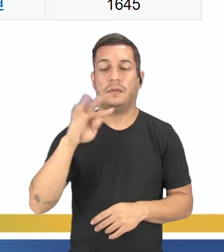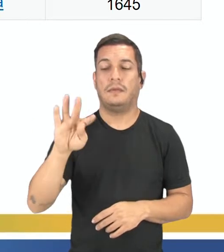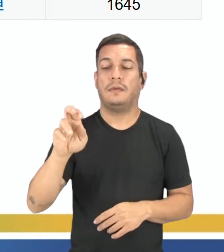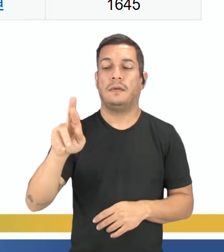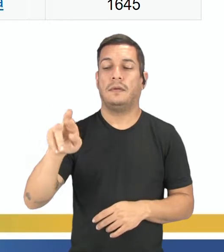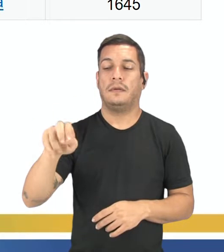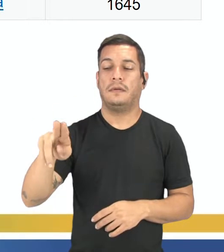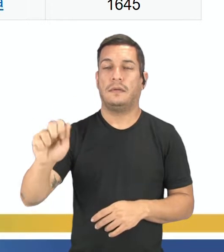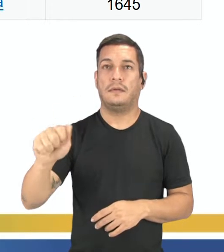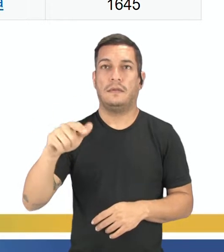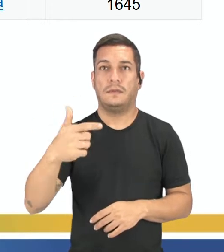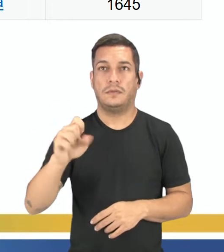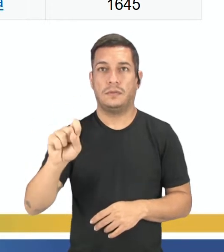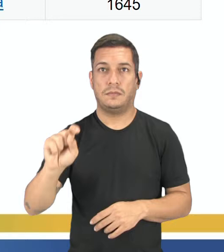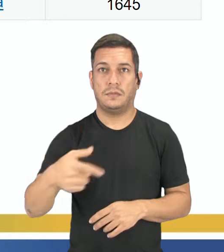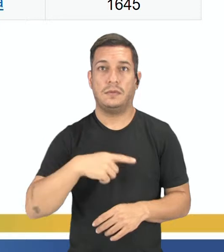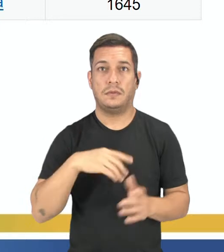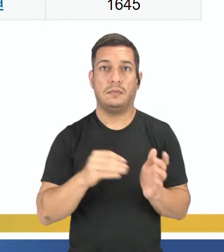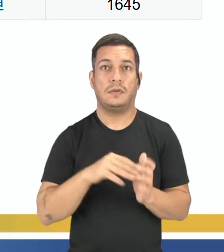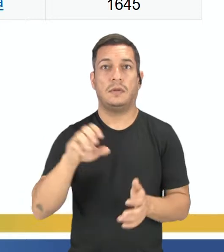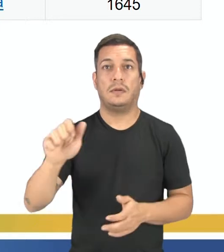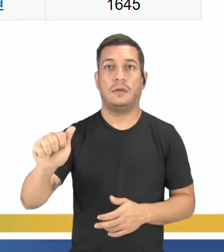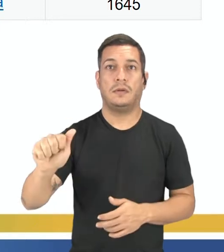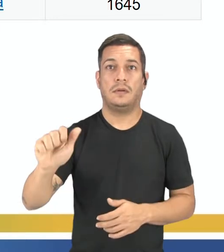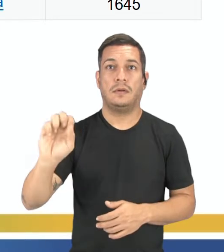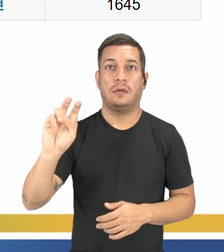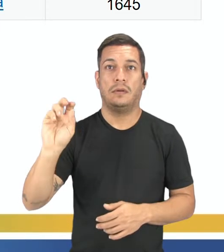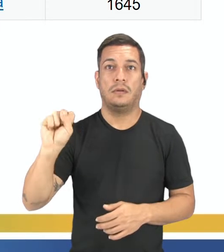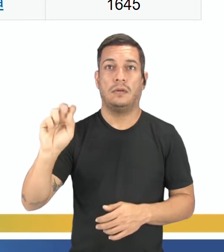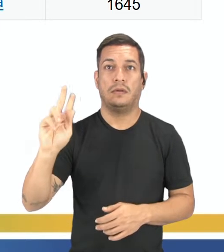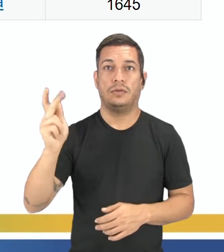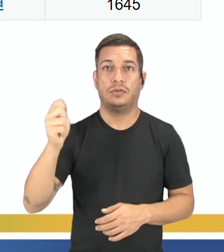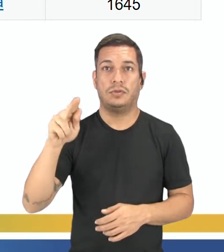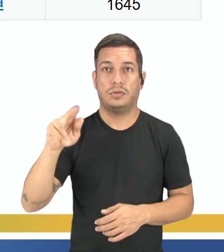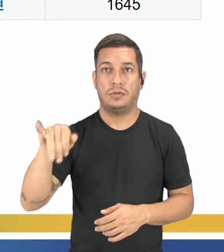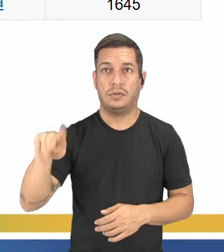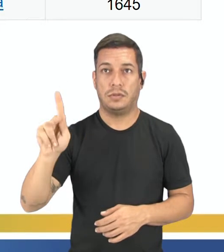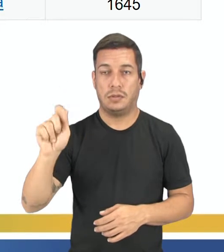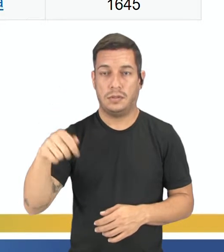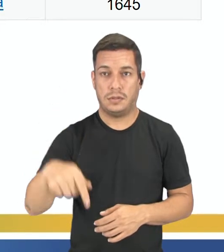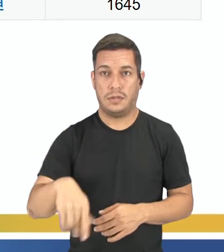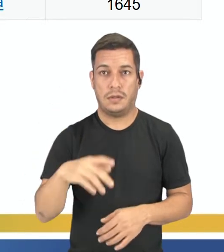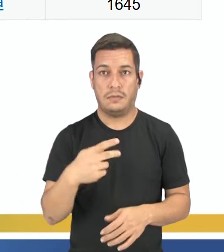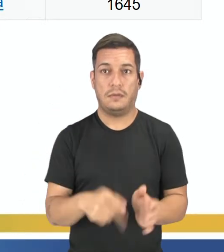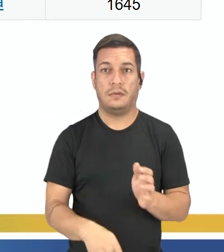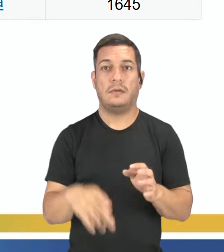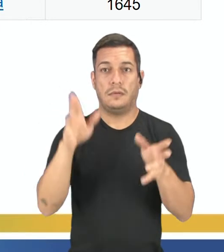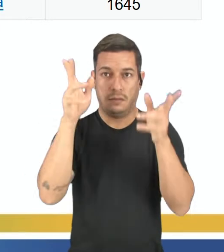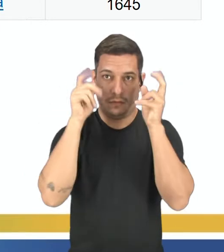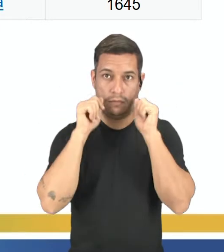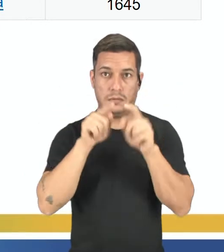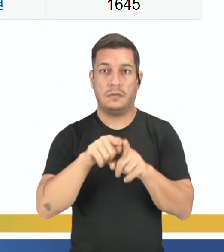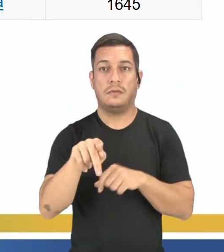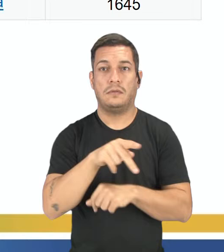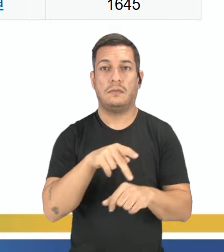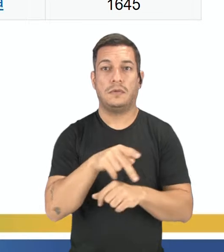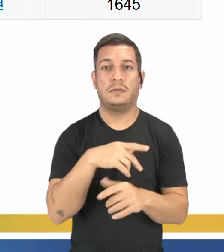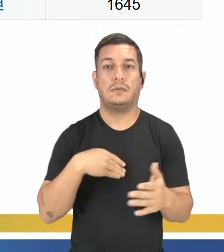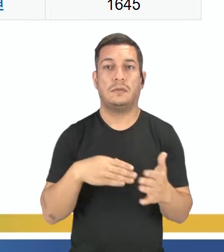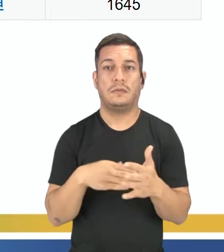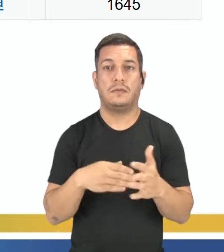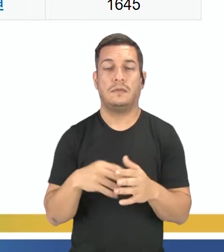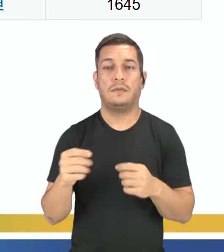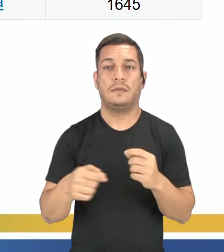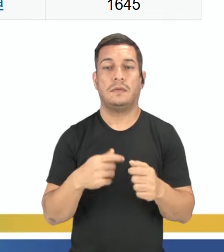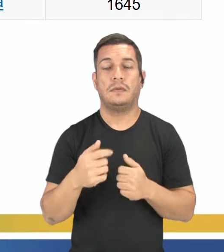Terena, com mais de 28 mil, e eu coloquei aqui o Axaninca, que é uma realidade nossa aqui, uma realidade acriana e dos países que